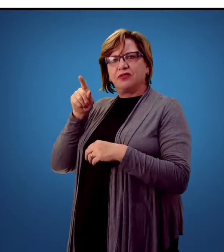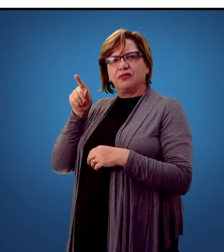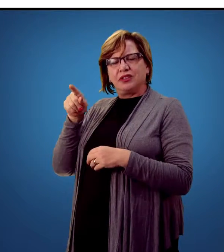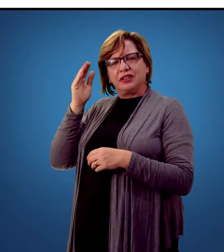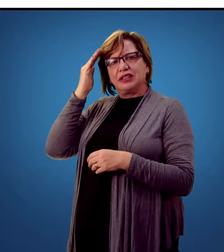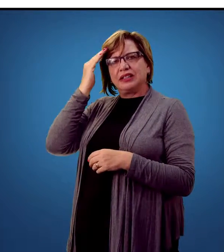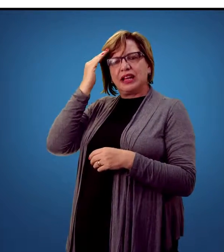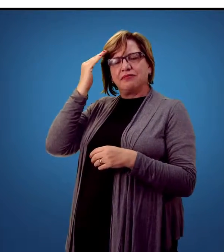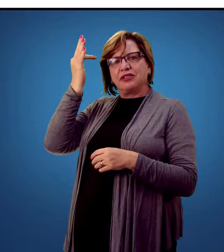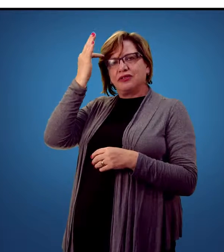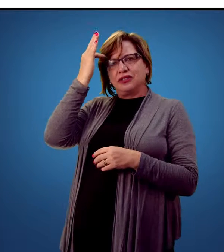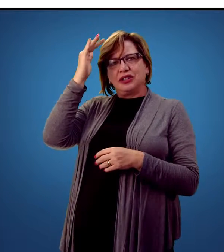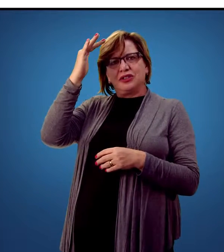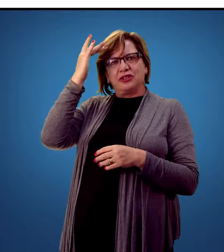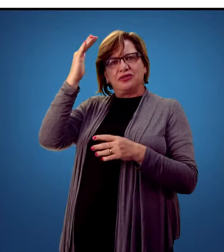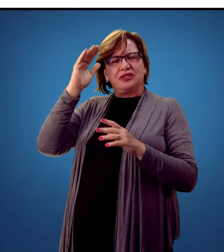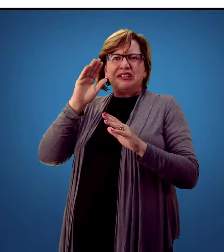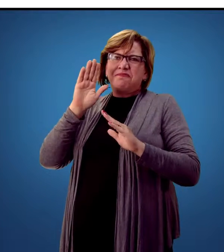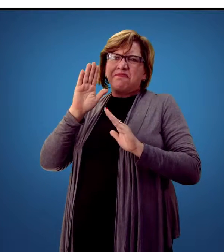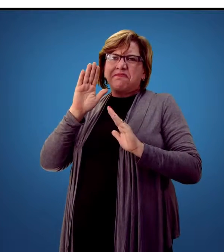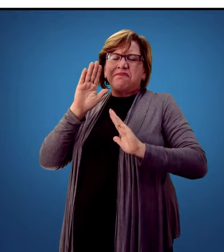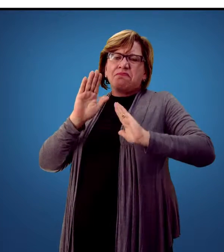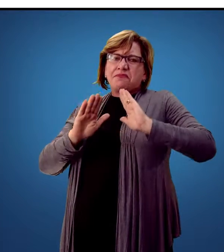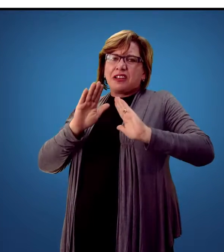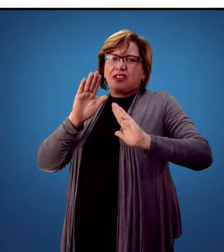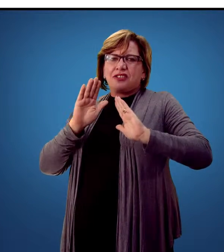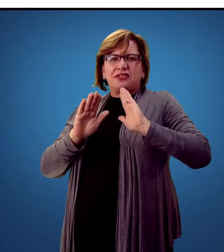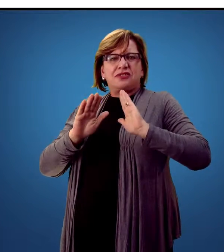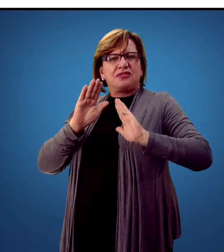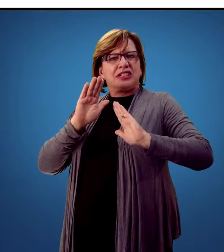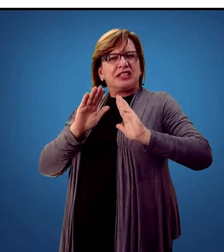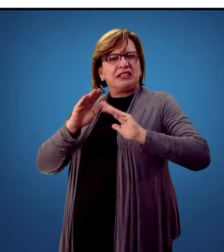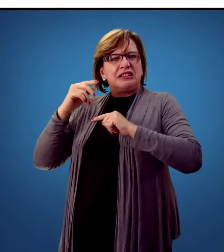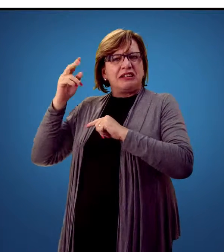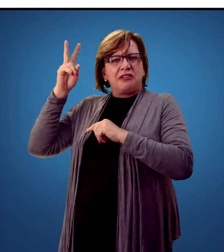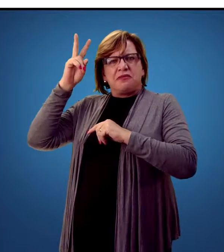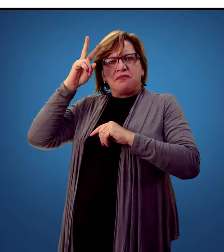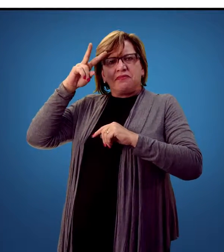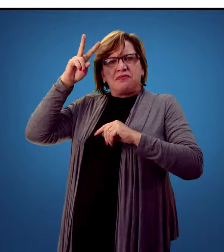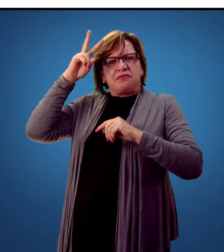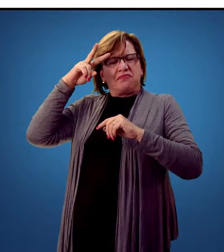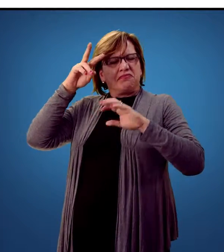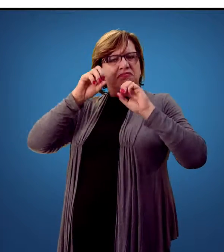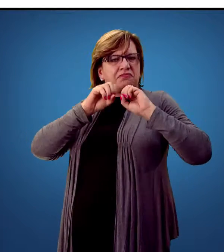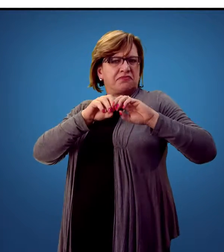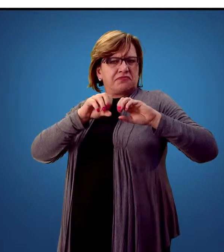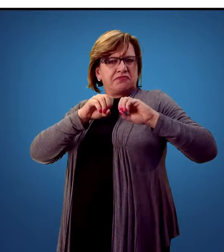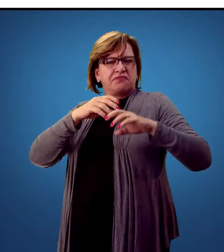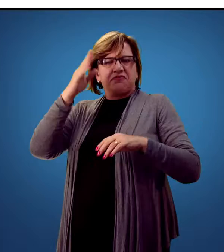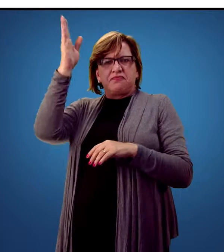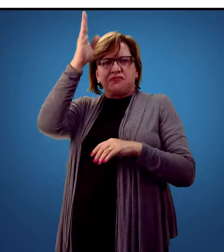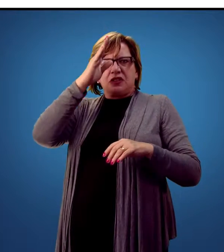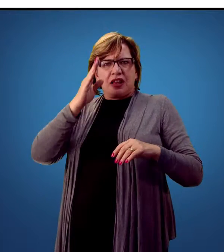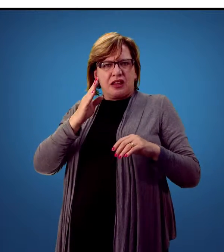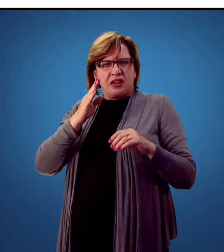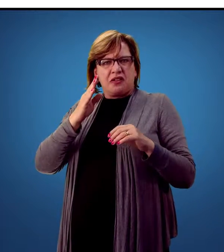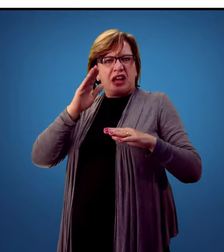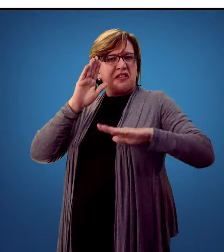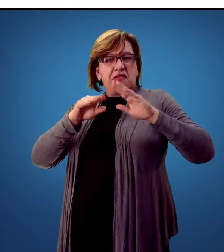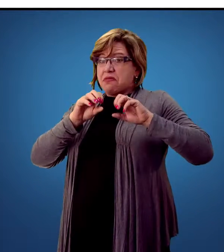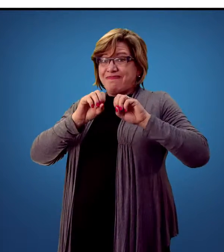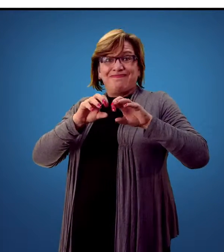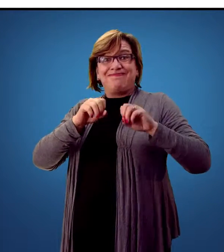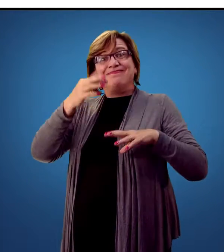victor a filosofia nem sempre é da trajetória histórica da da educação brasileira nem sempre ela foi